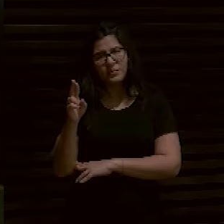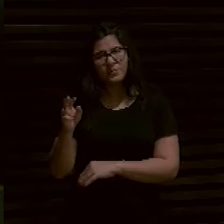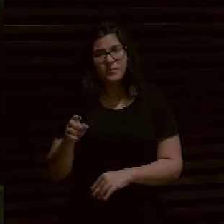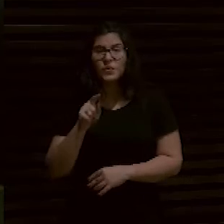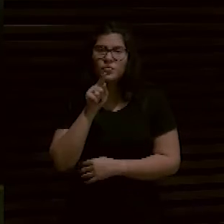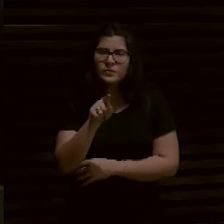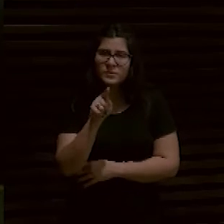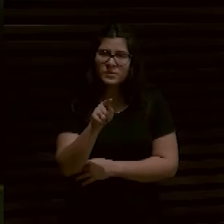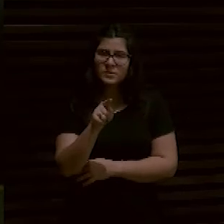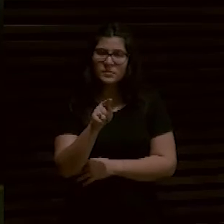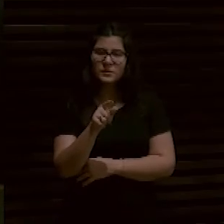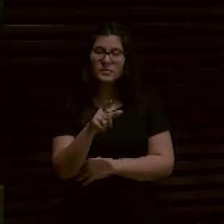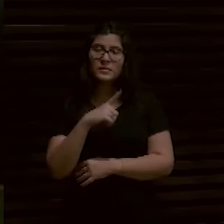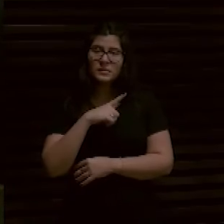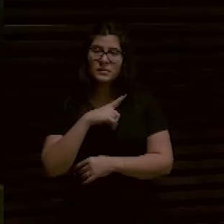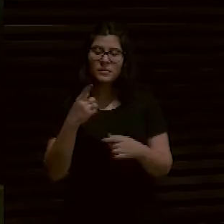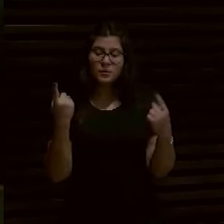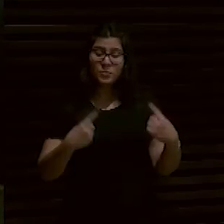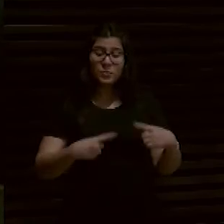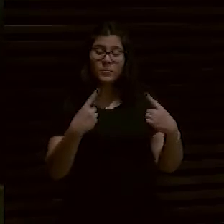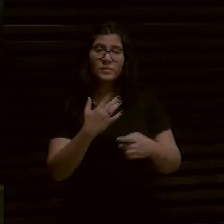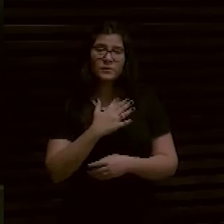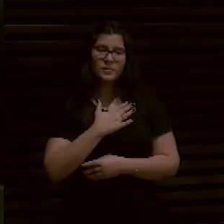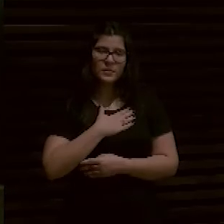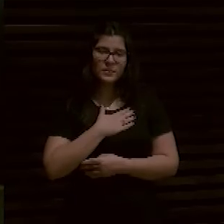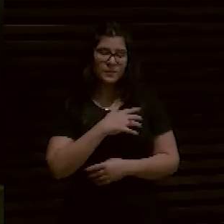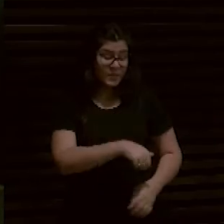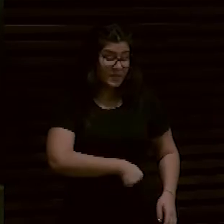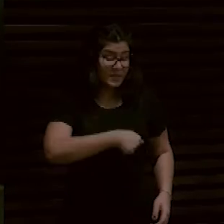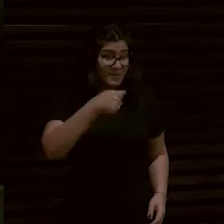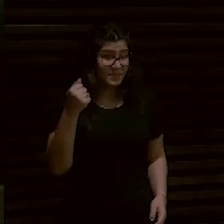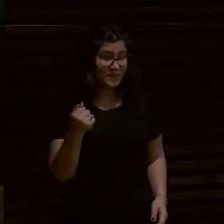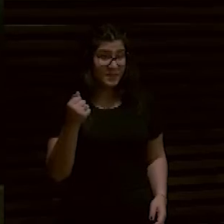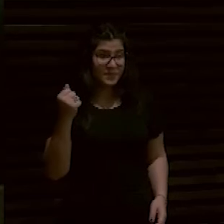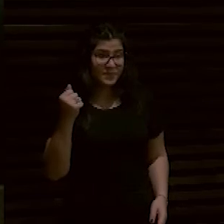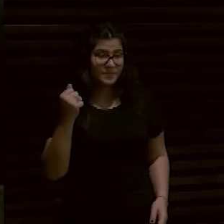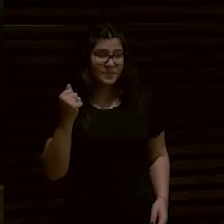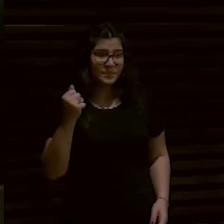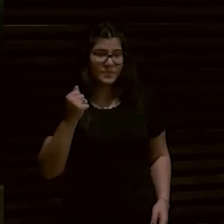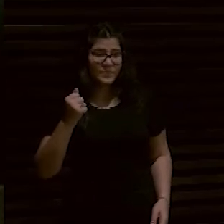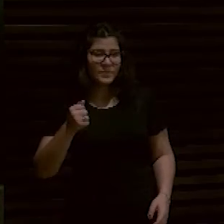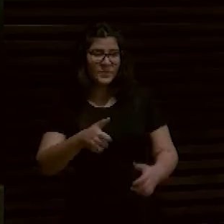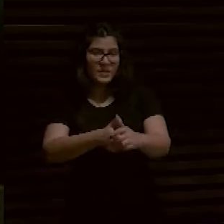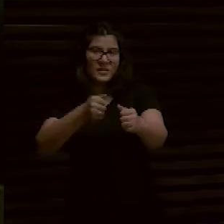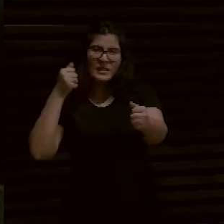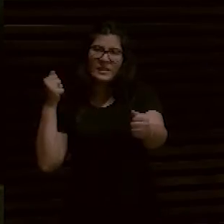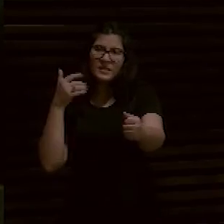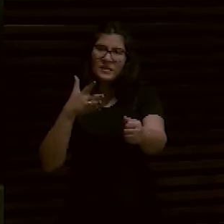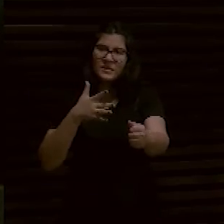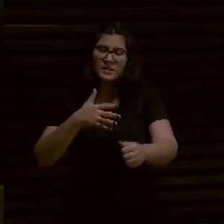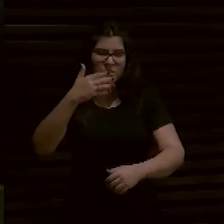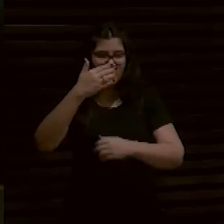Tu vens contra mim com espada, com lança, com